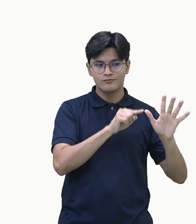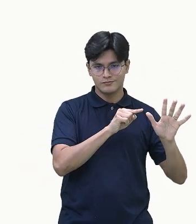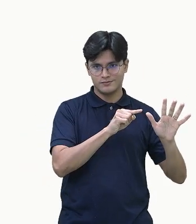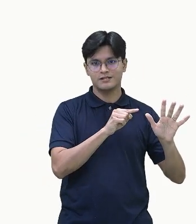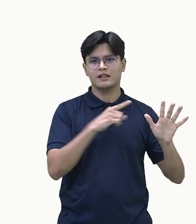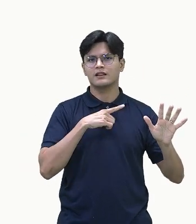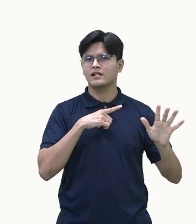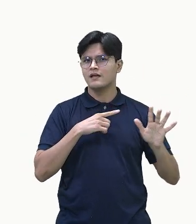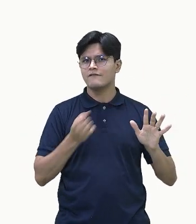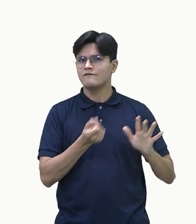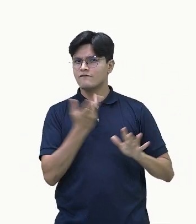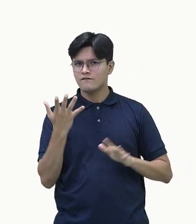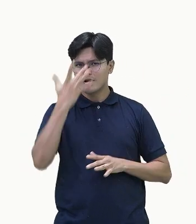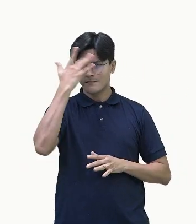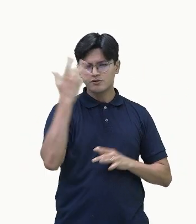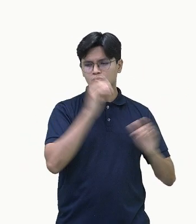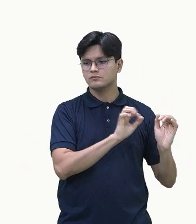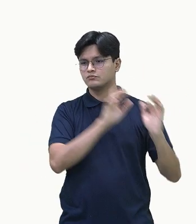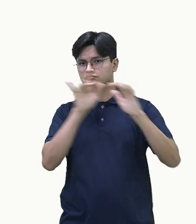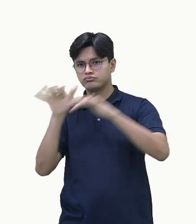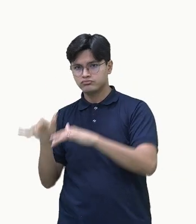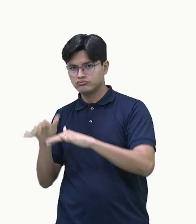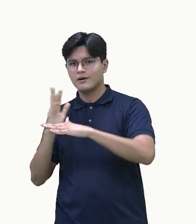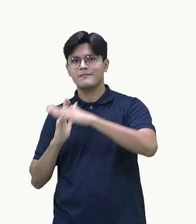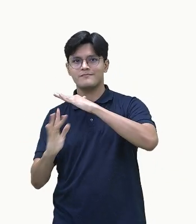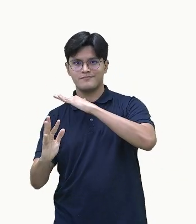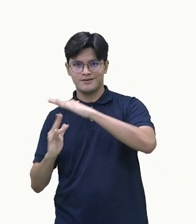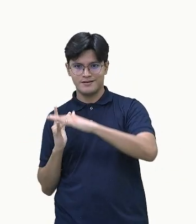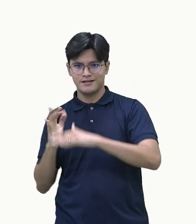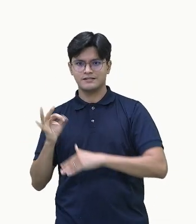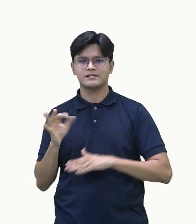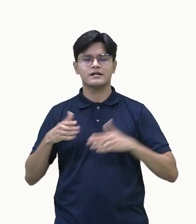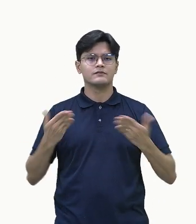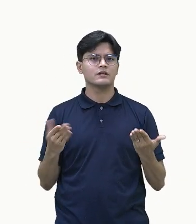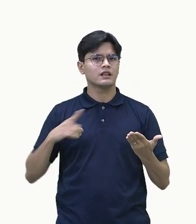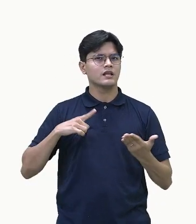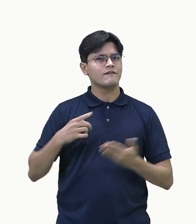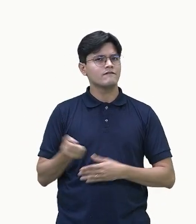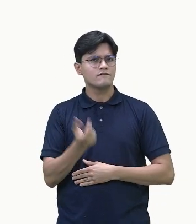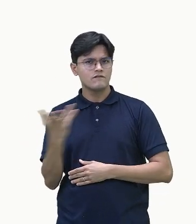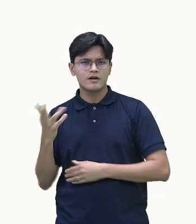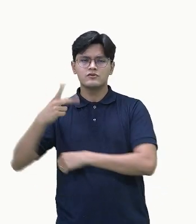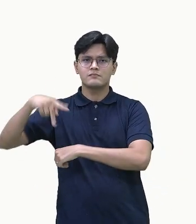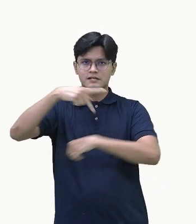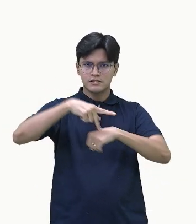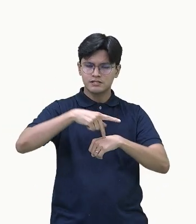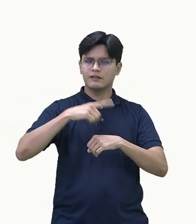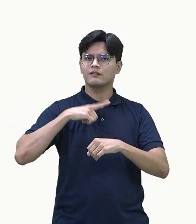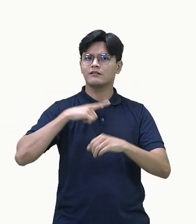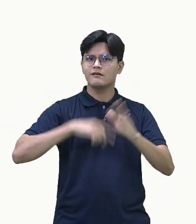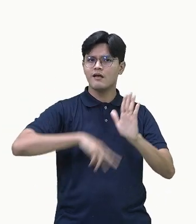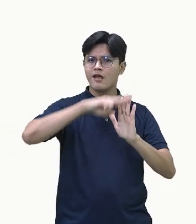desses países já terem adotado políticas de imigração restritivas.